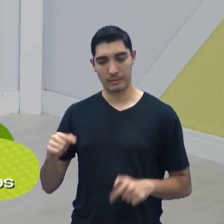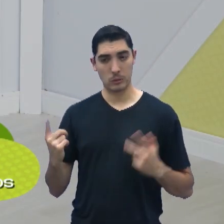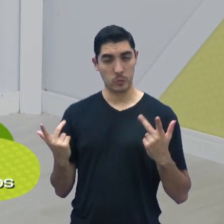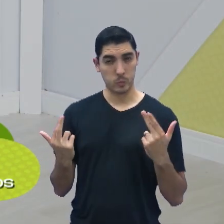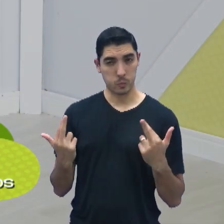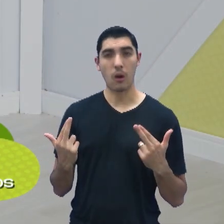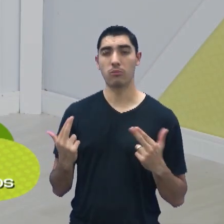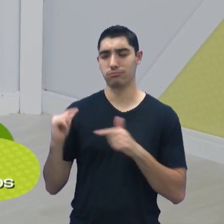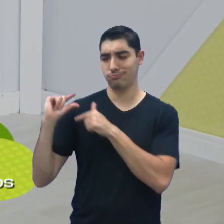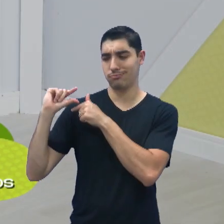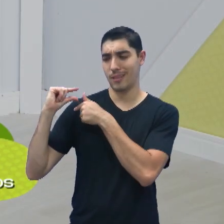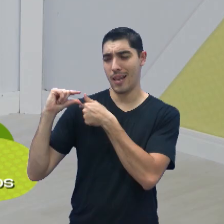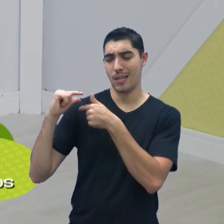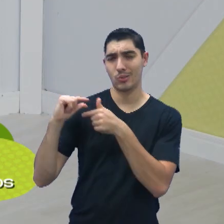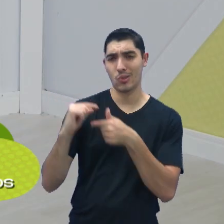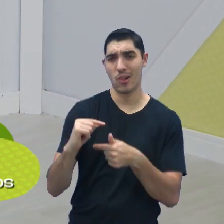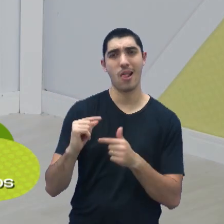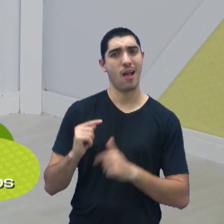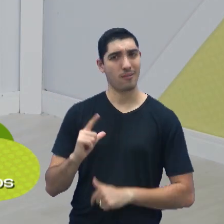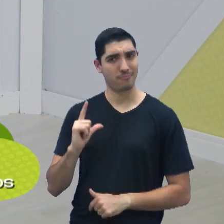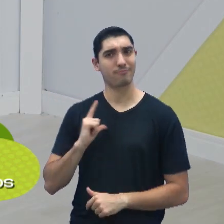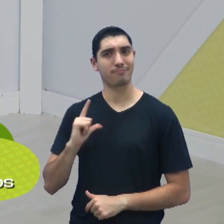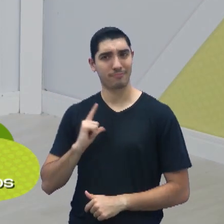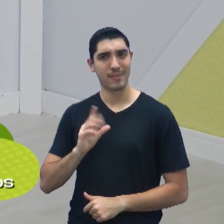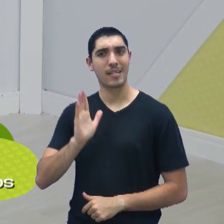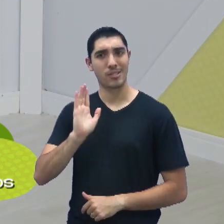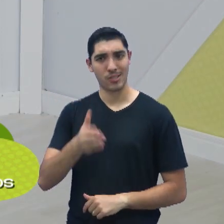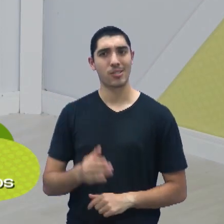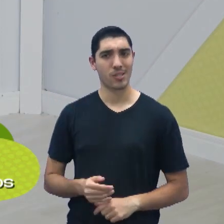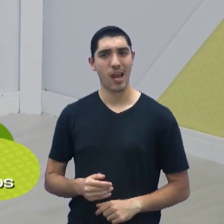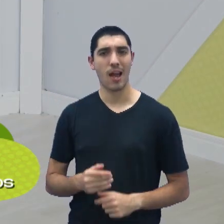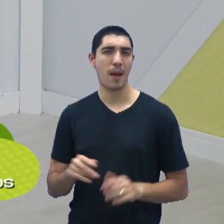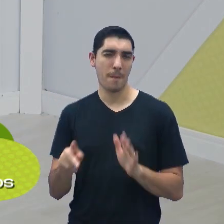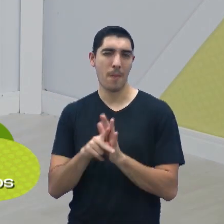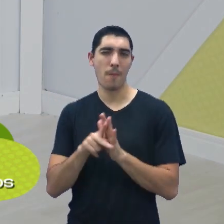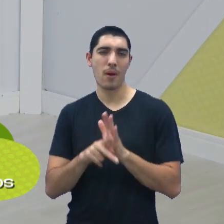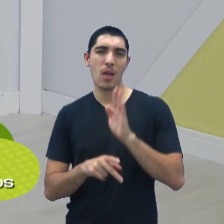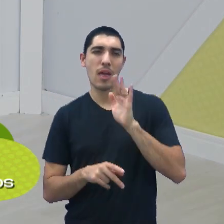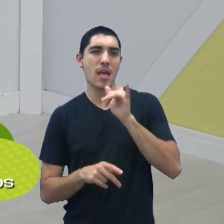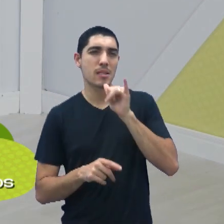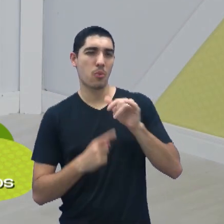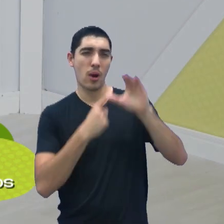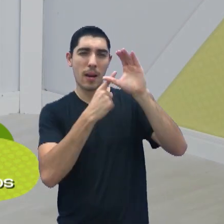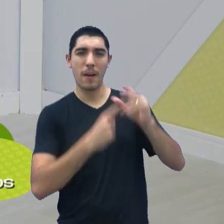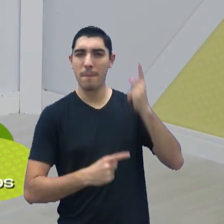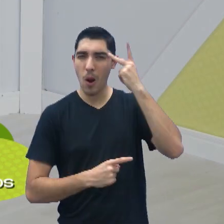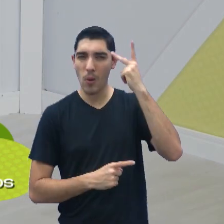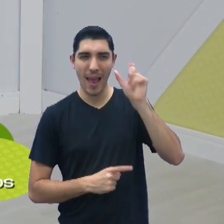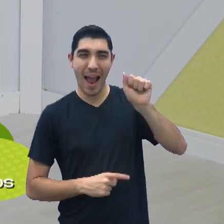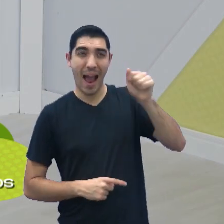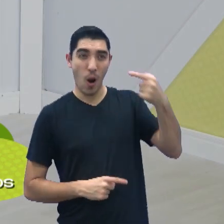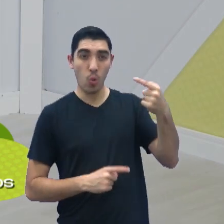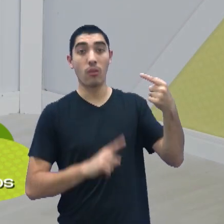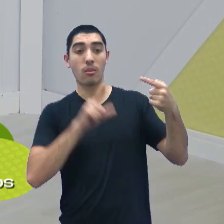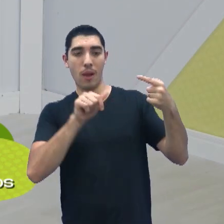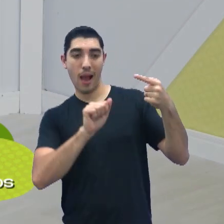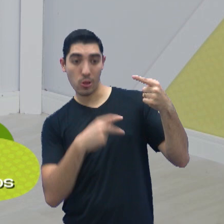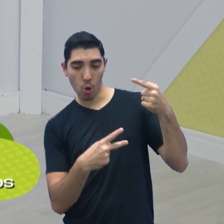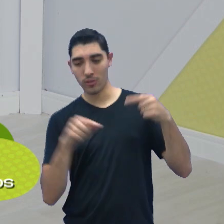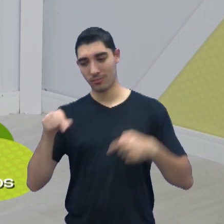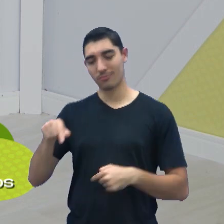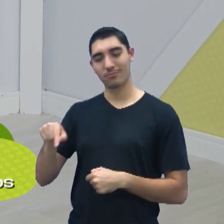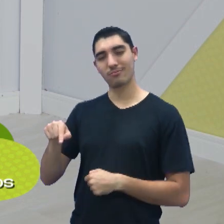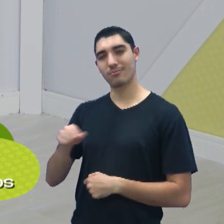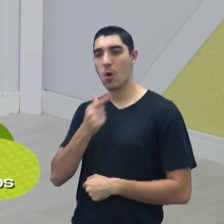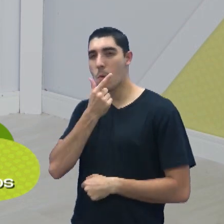camisa dentro aí das divisões abaixo da principal do futebol paulista, estão sempre se enfrentando. O Comercial recentemente viveu